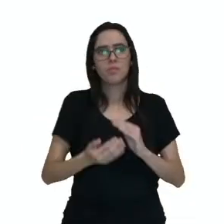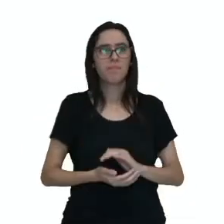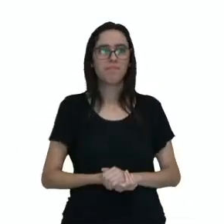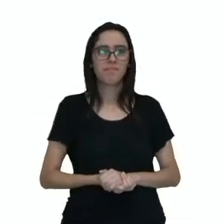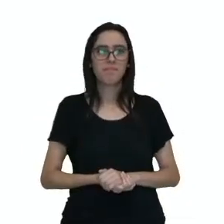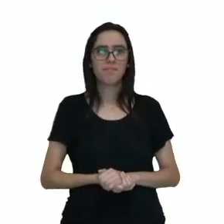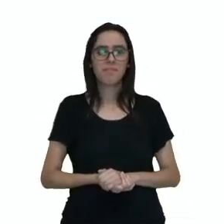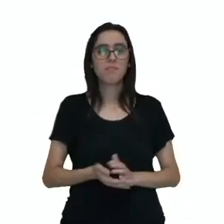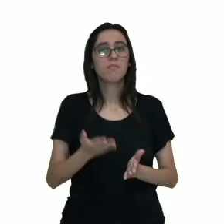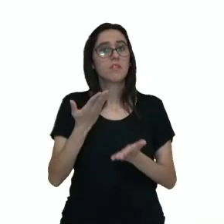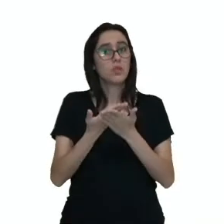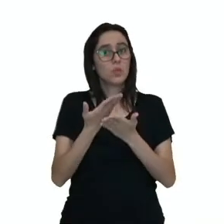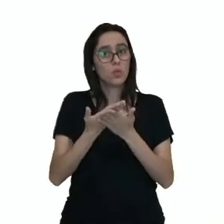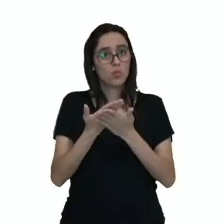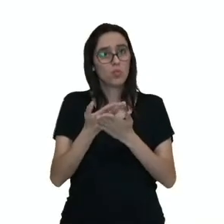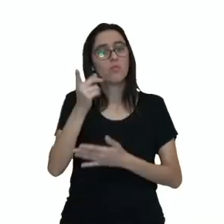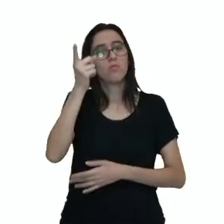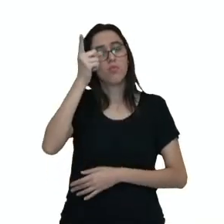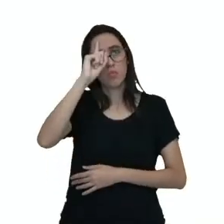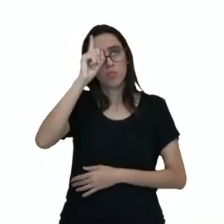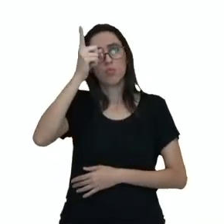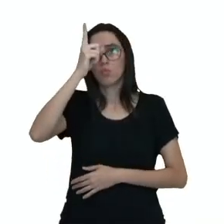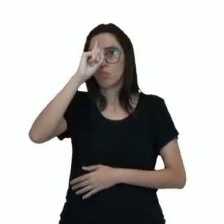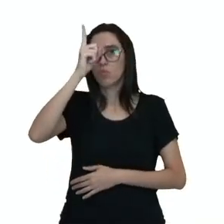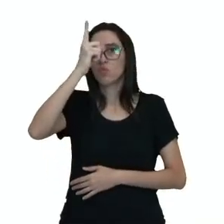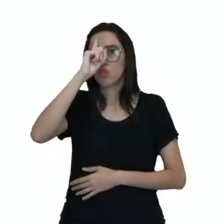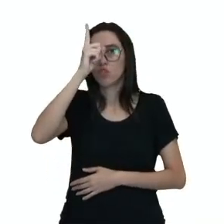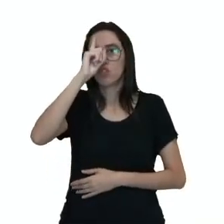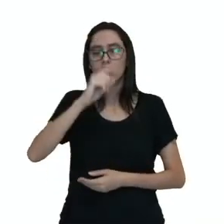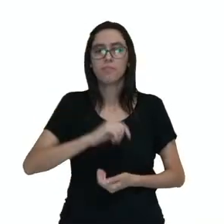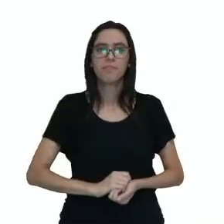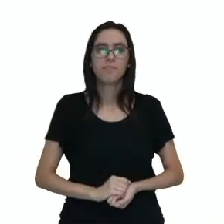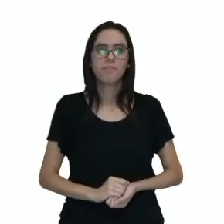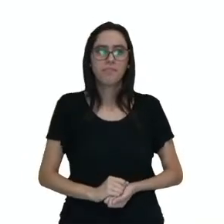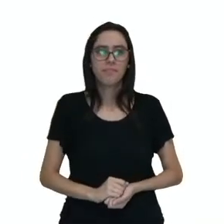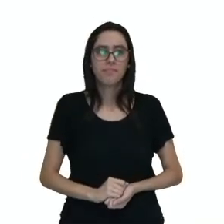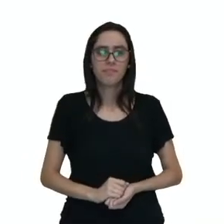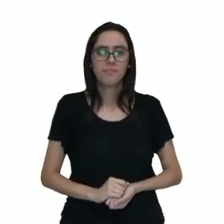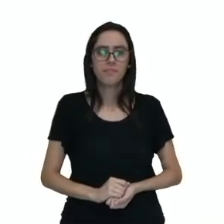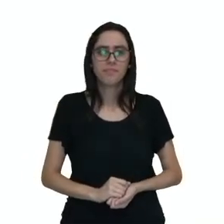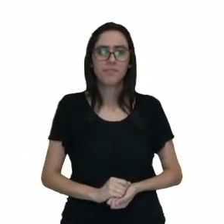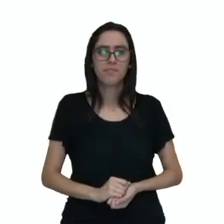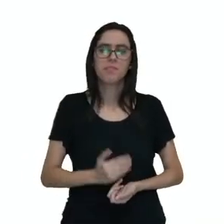dias, estudo todos os dias.